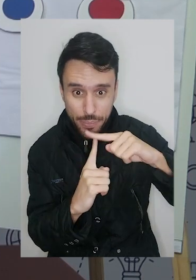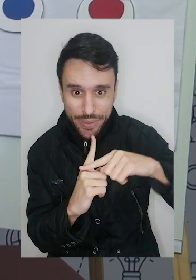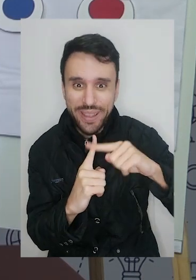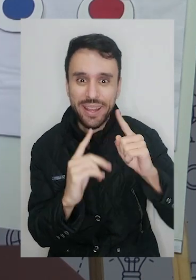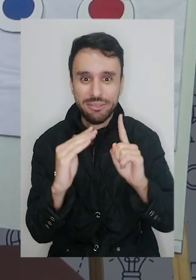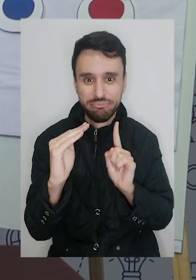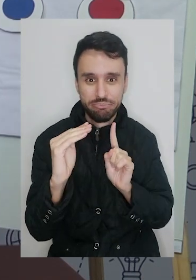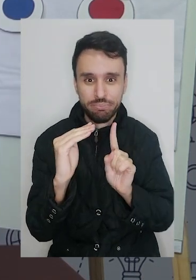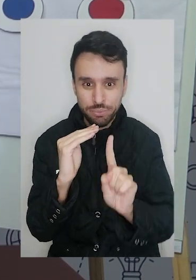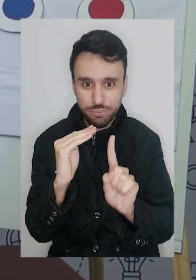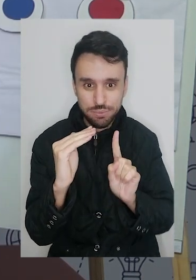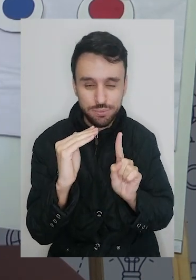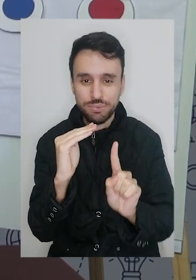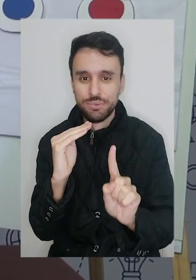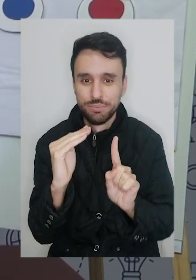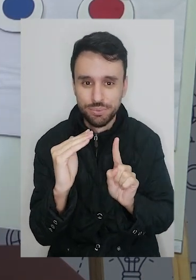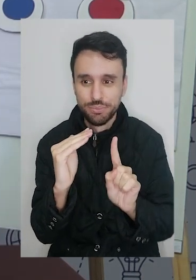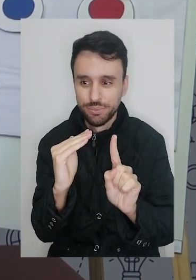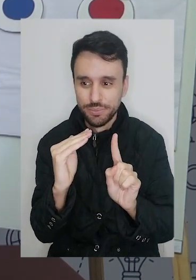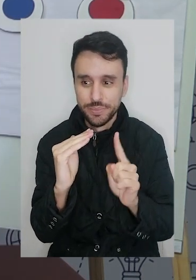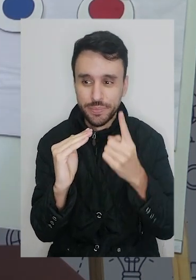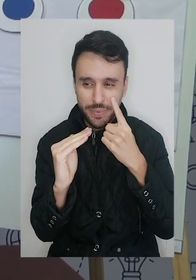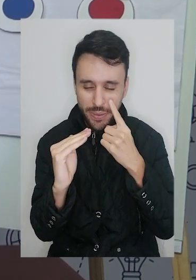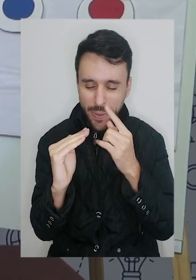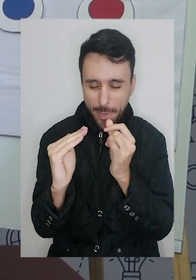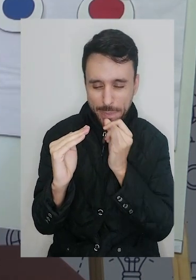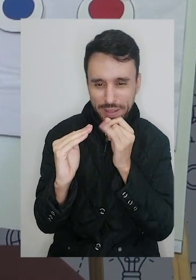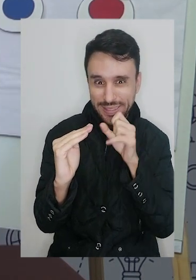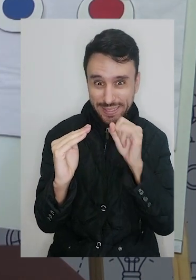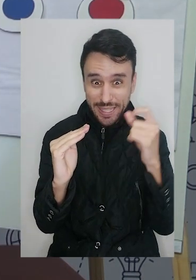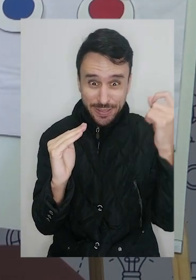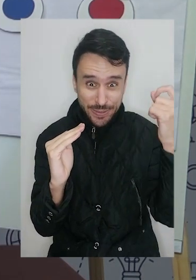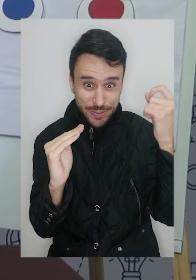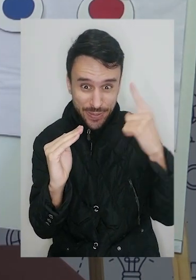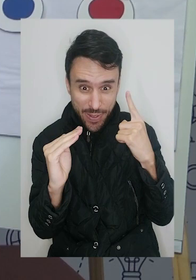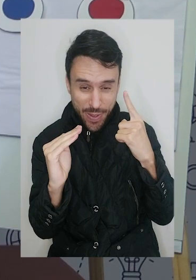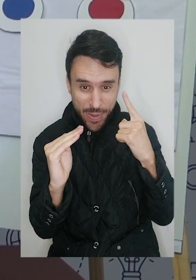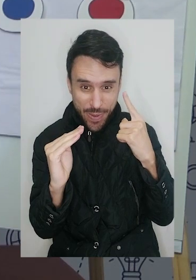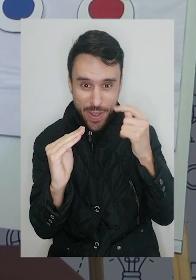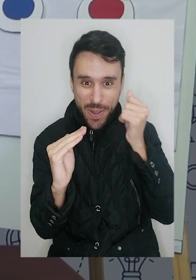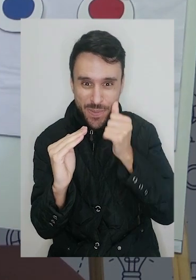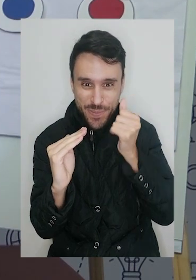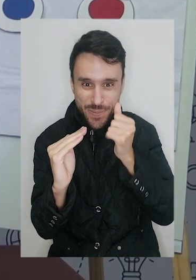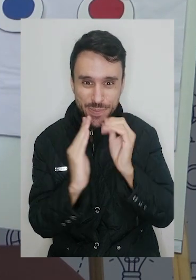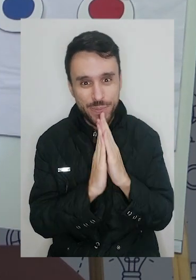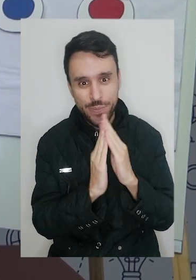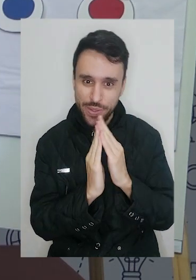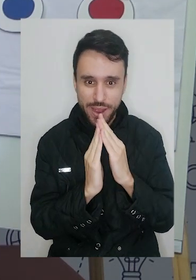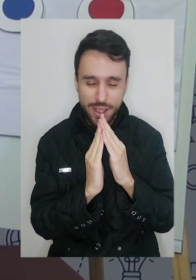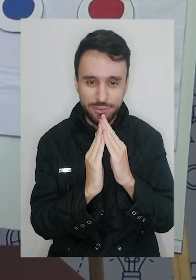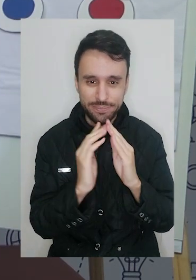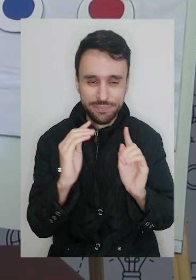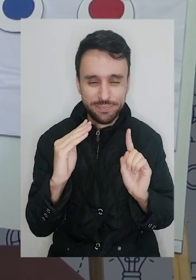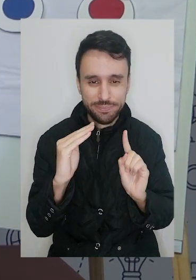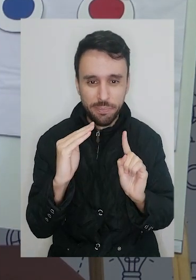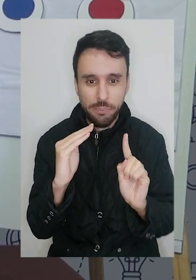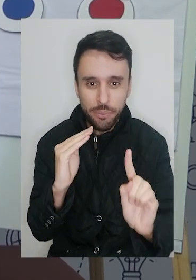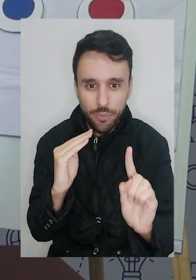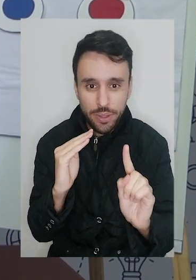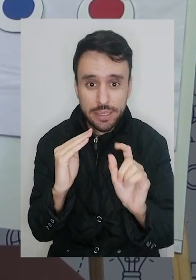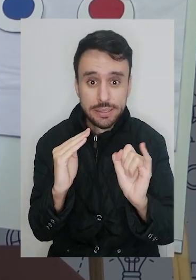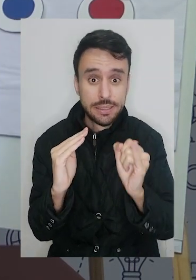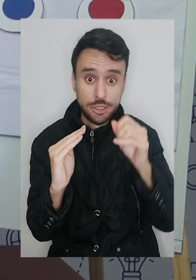consegue se mexer. Conseguem ver, ó? O bonequinho, se está sol, sai a bonequinha. E se está chuva,